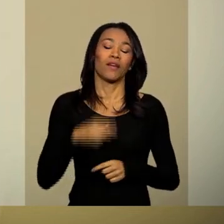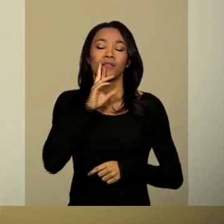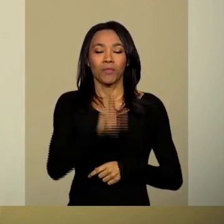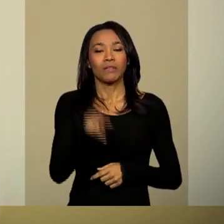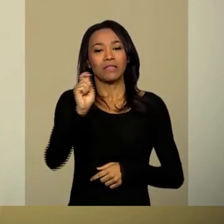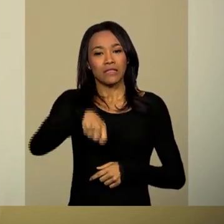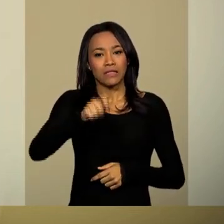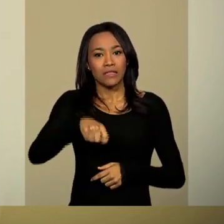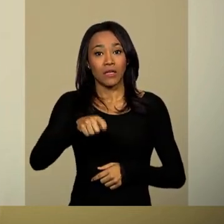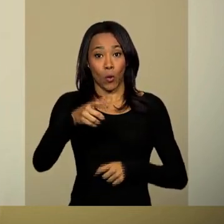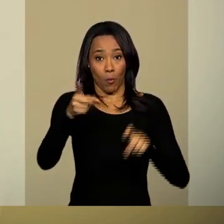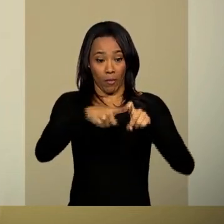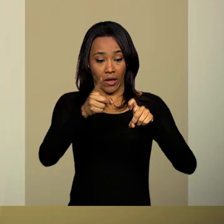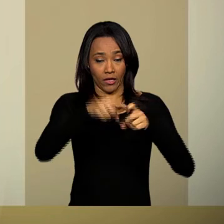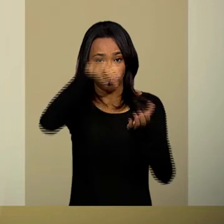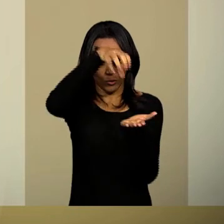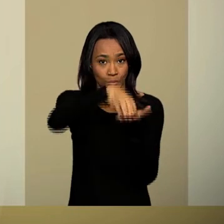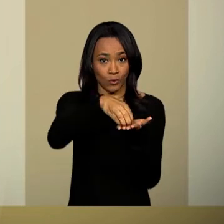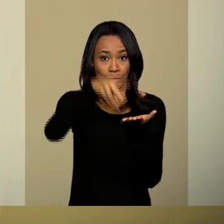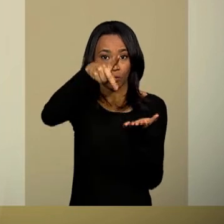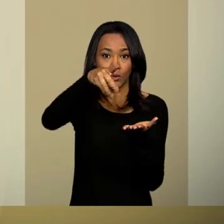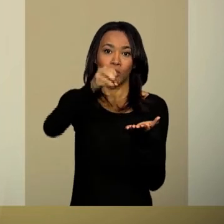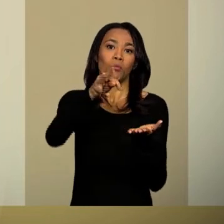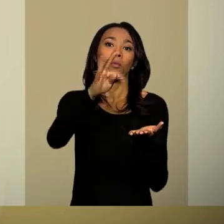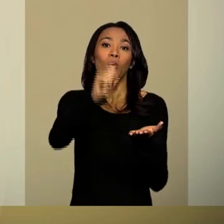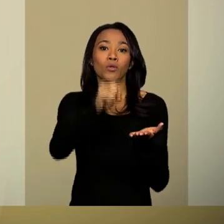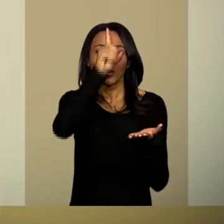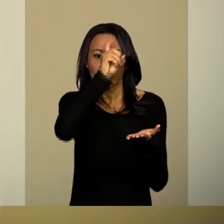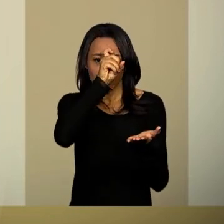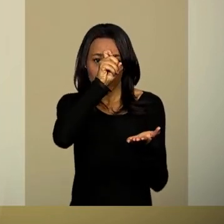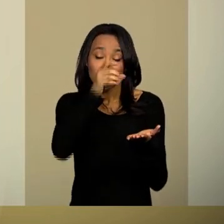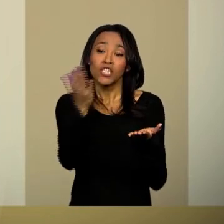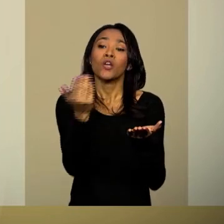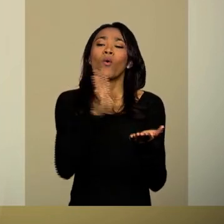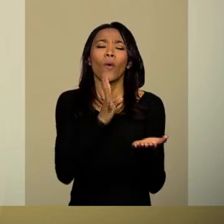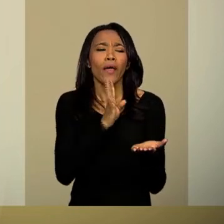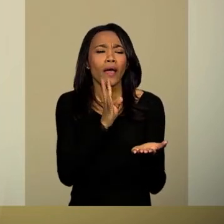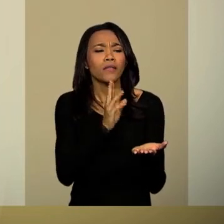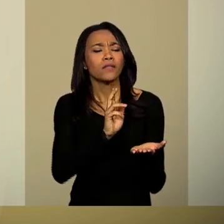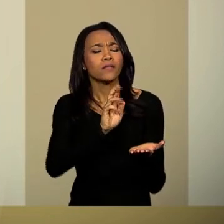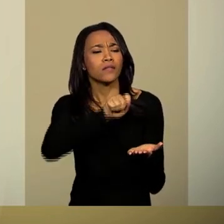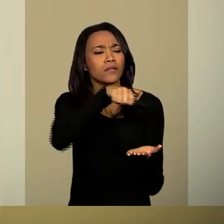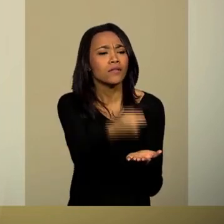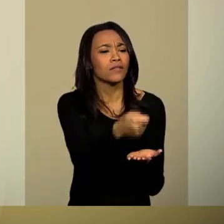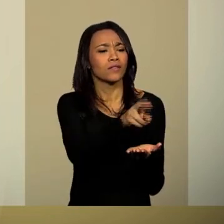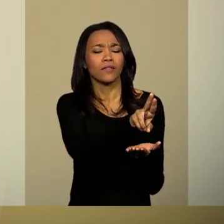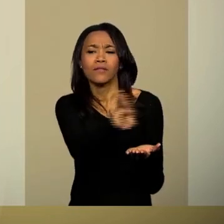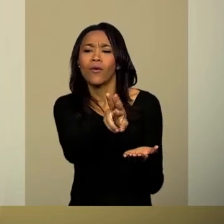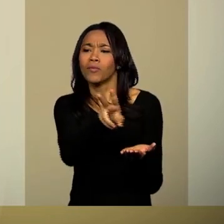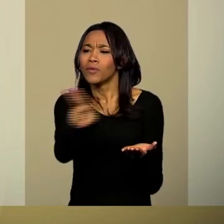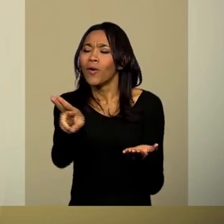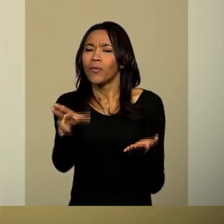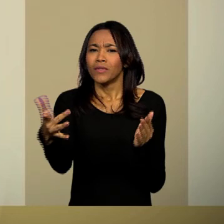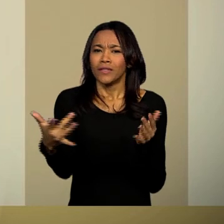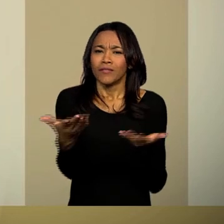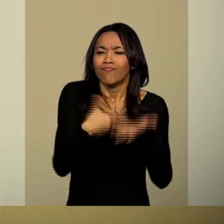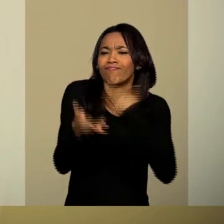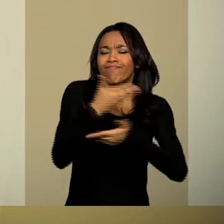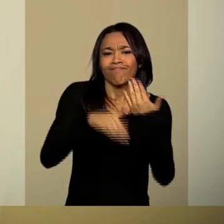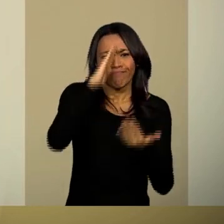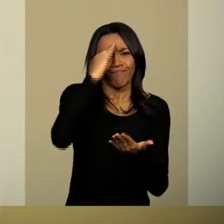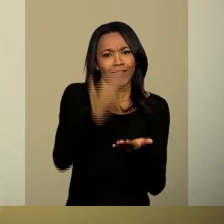o médico do posto de saúde conhece a comunidade chama os pacientes pelo nome examina cria um vínculo de